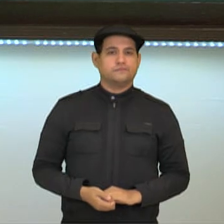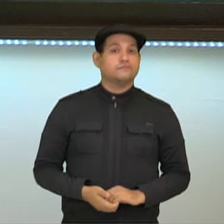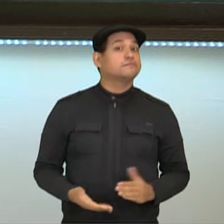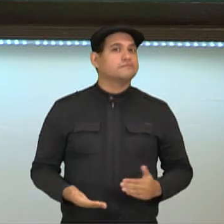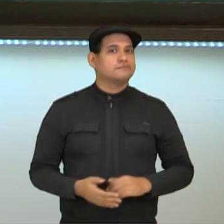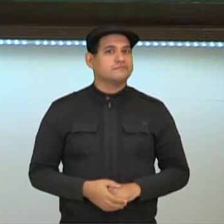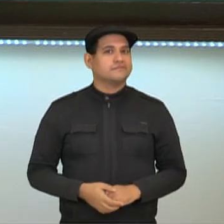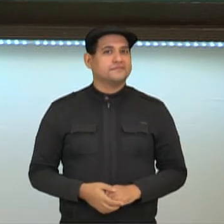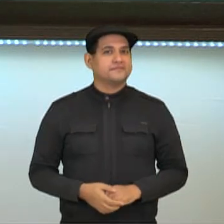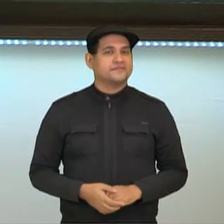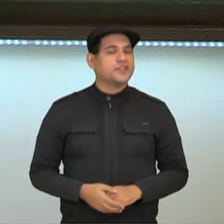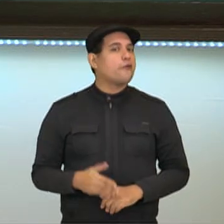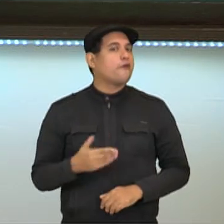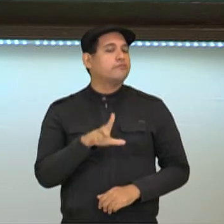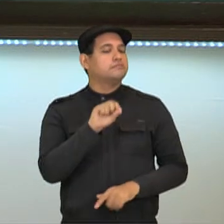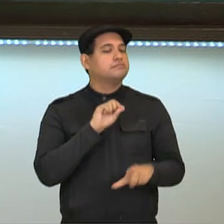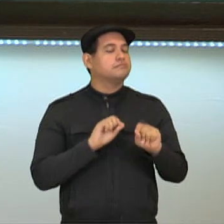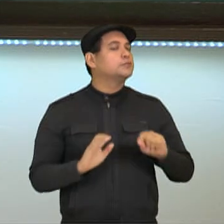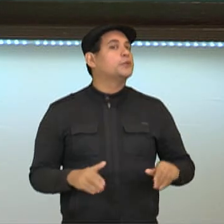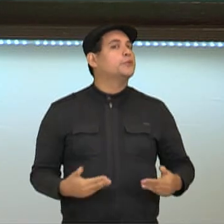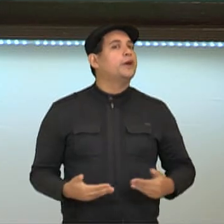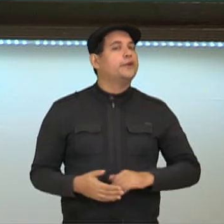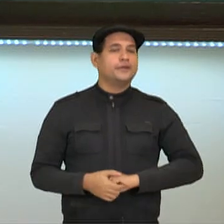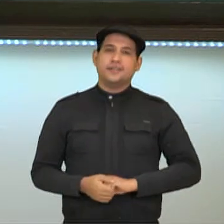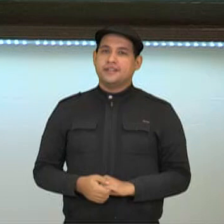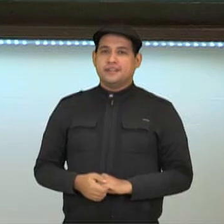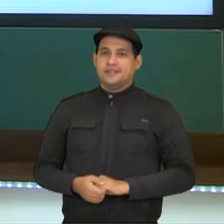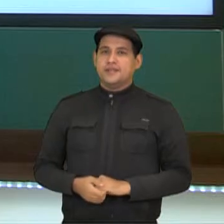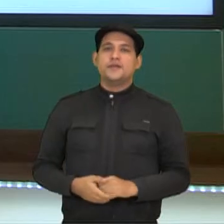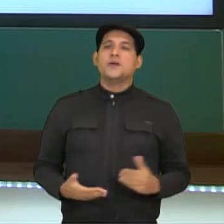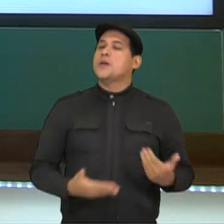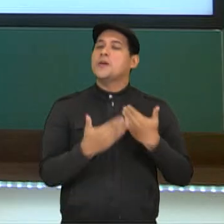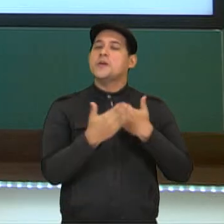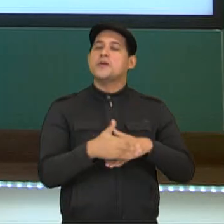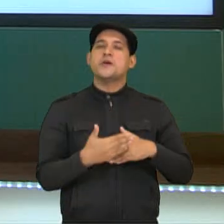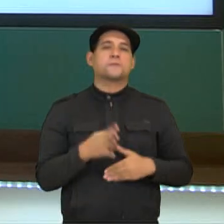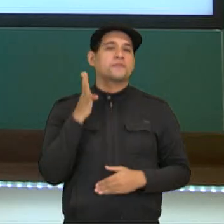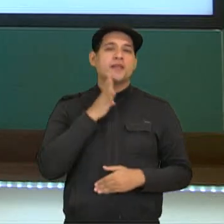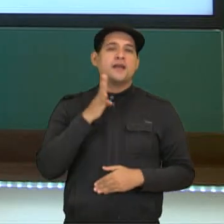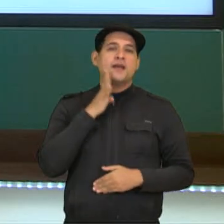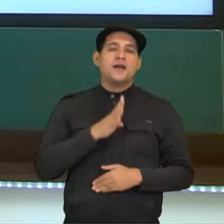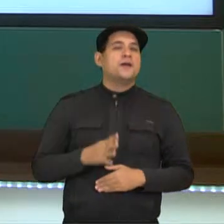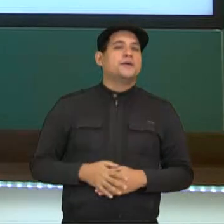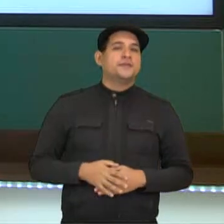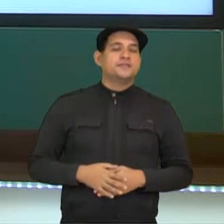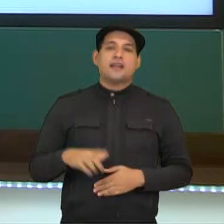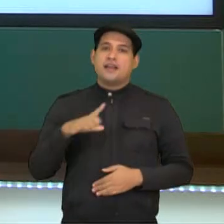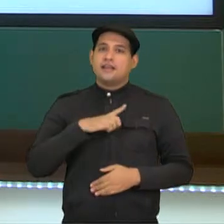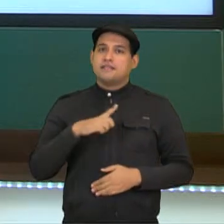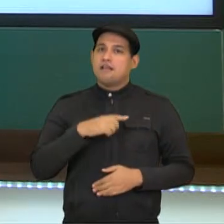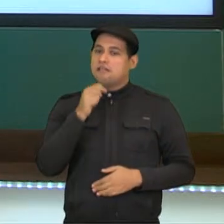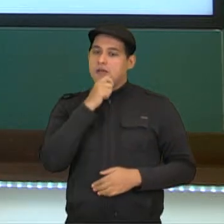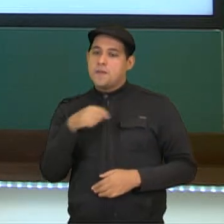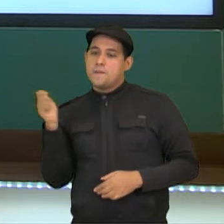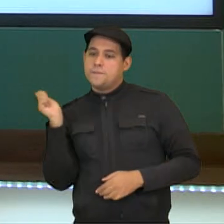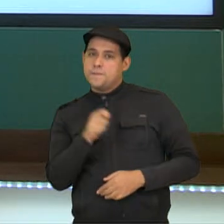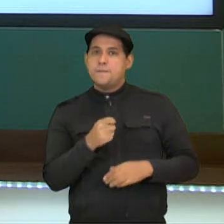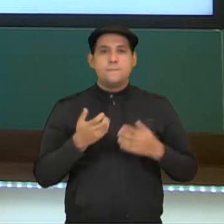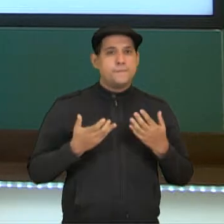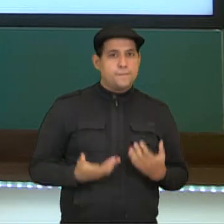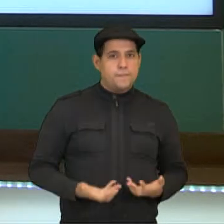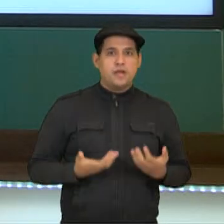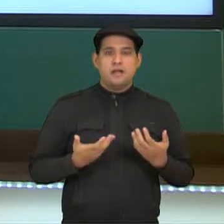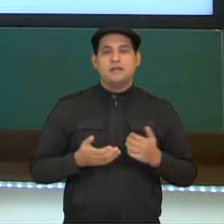E aí, qual que vocês escolheram, né? Qual prova que vocês acham bacana, né? Aqui a gente tem o arremesso de peso,